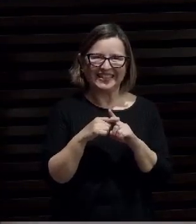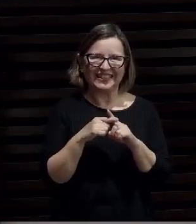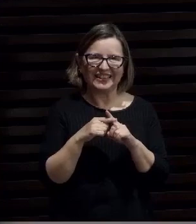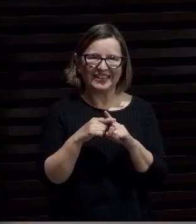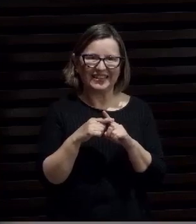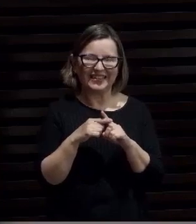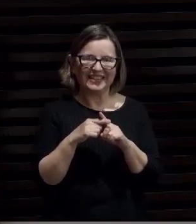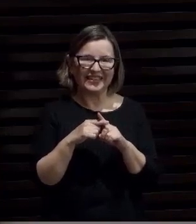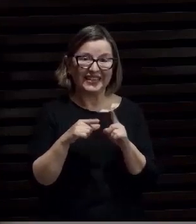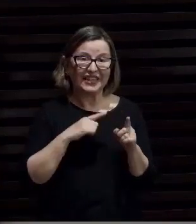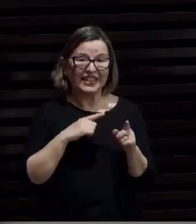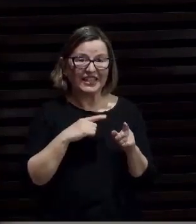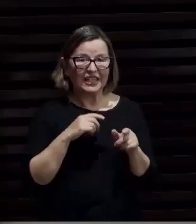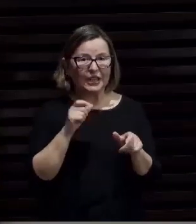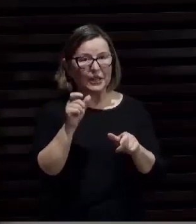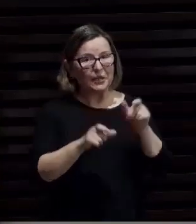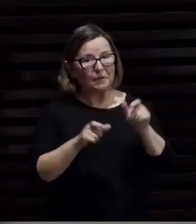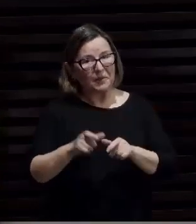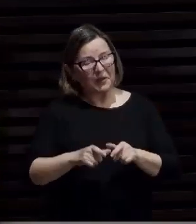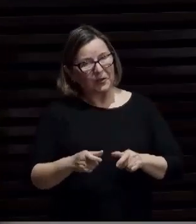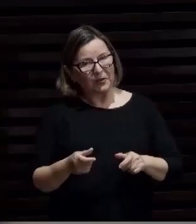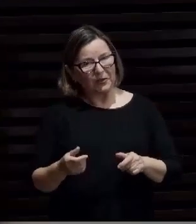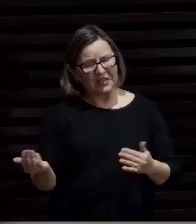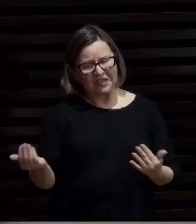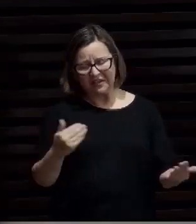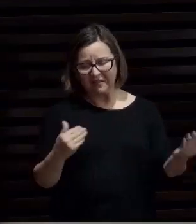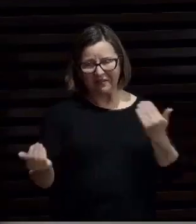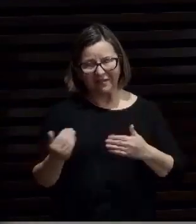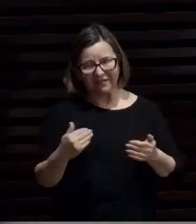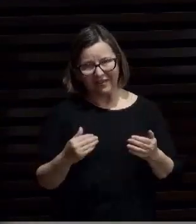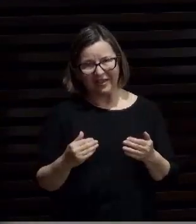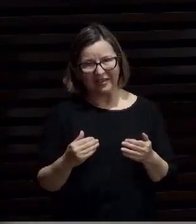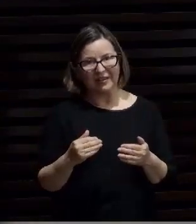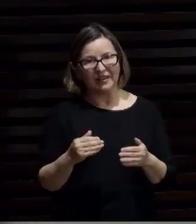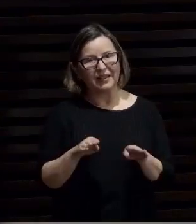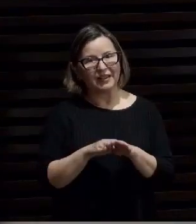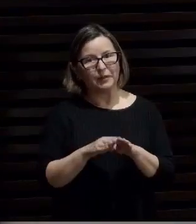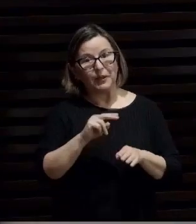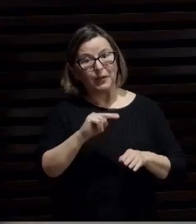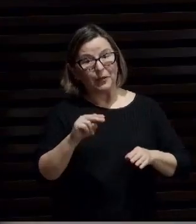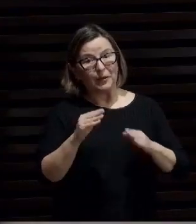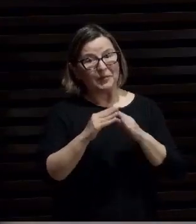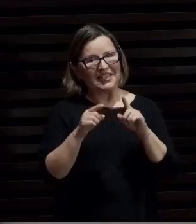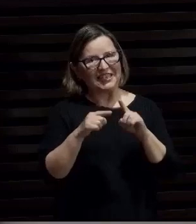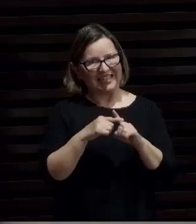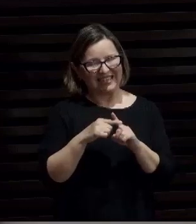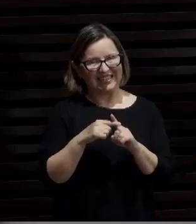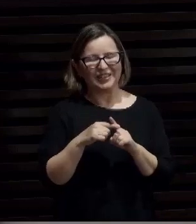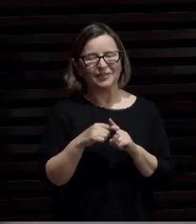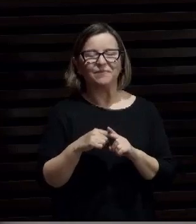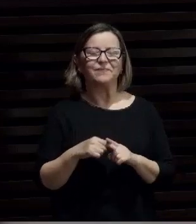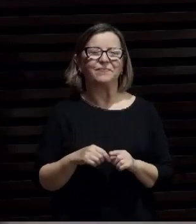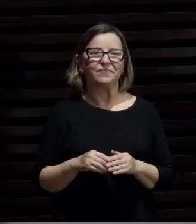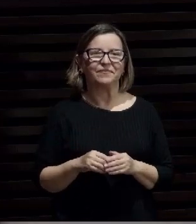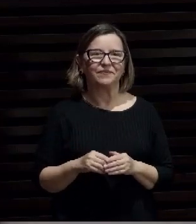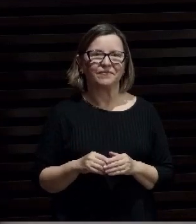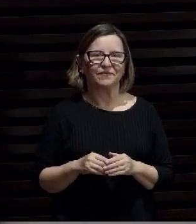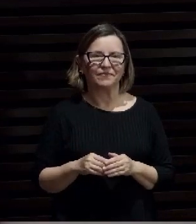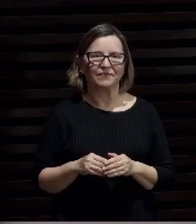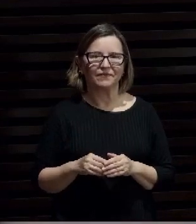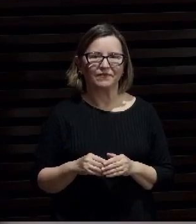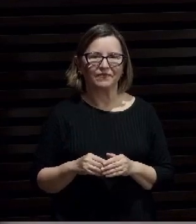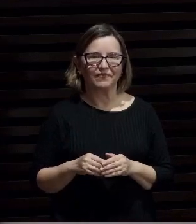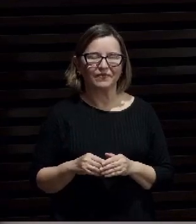composta de pessoas que frequentam lugares como este, e que é chamado de igreja. O último censo do IBGE,